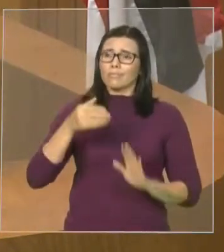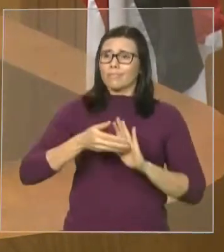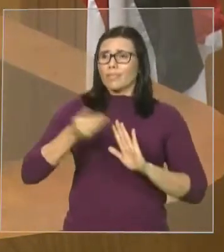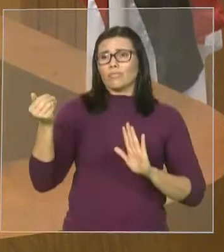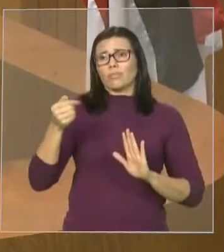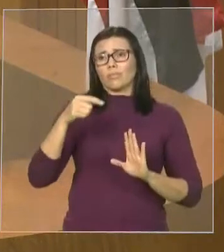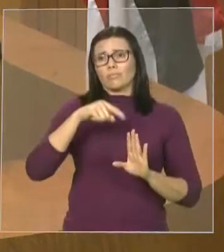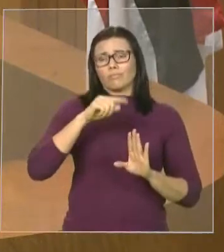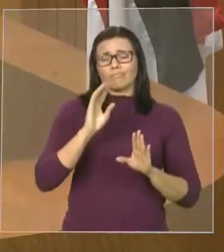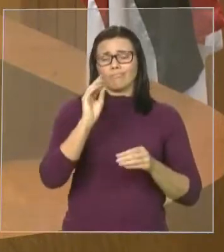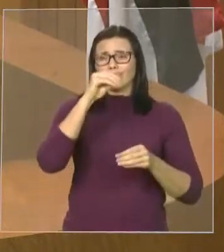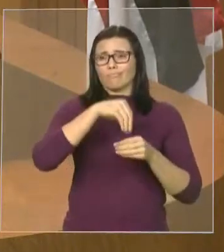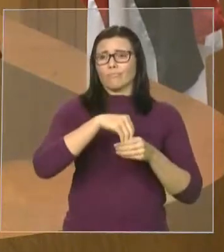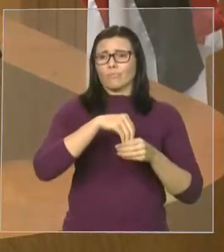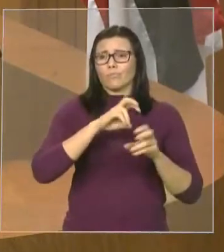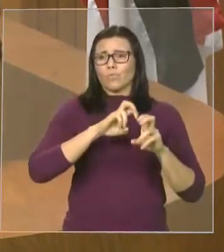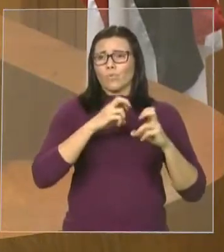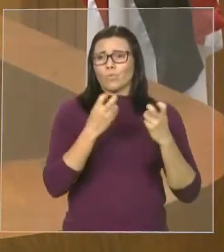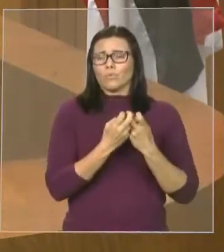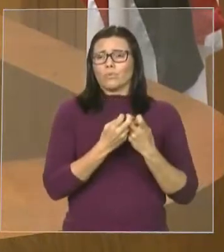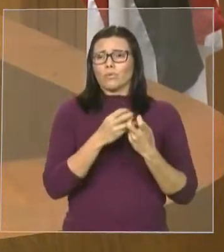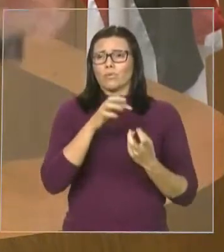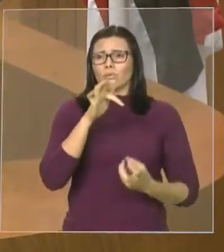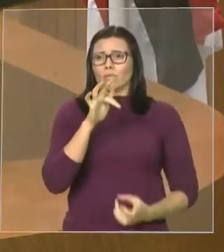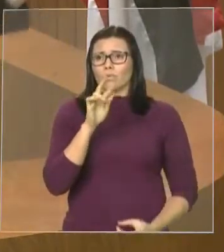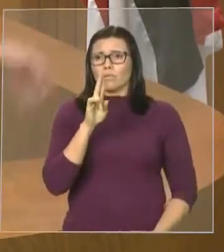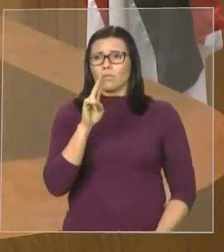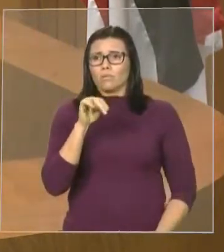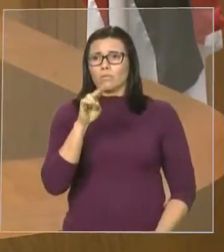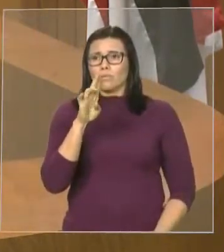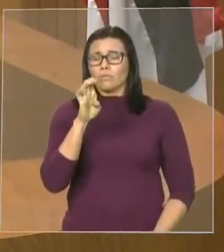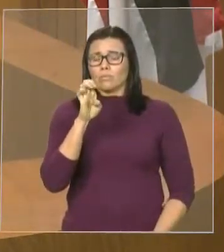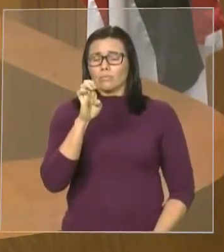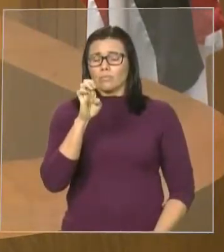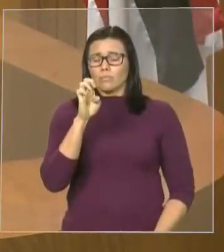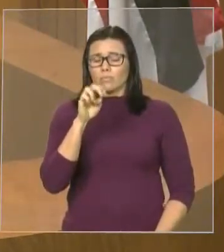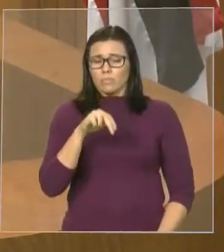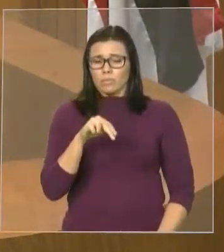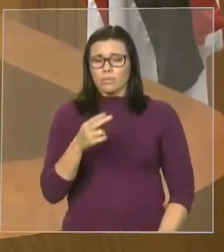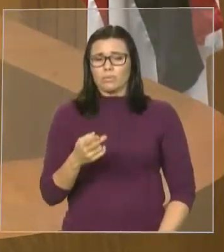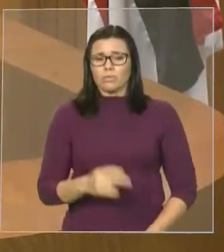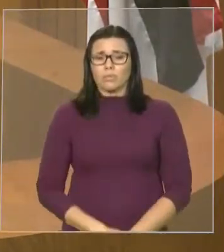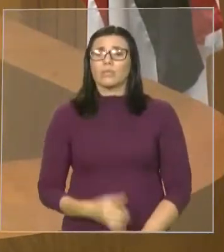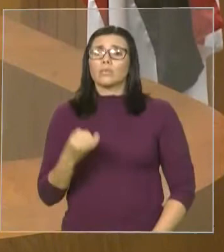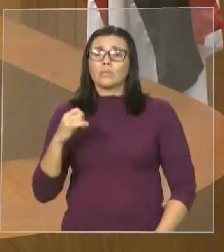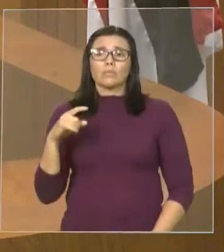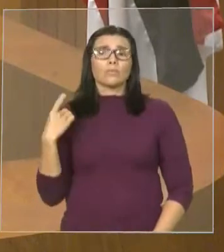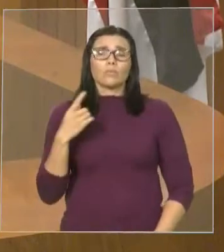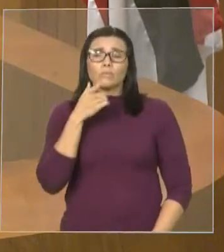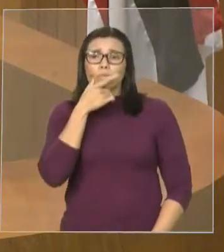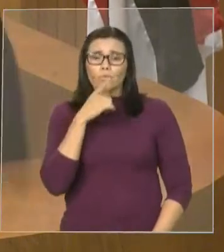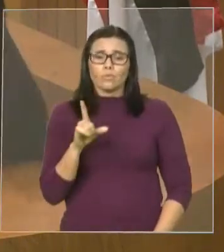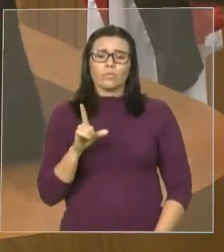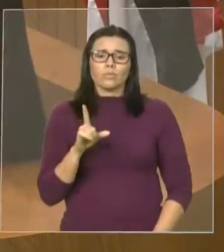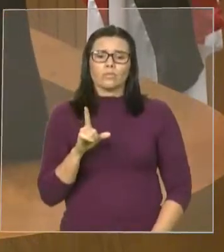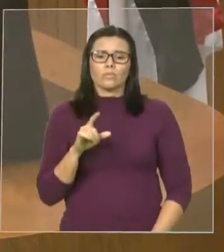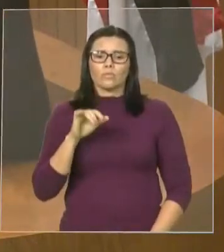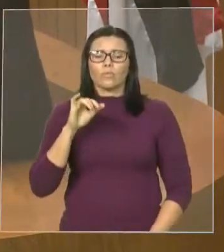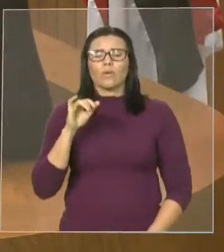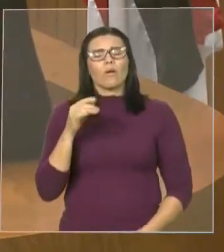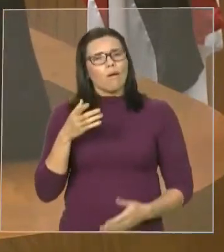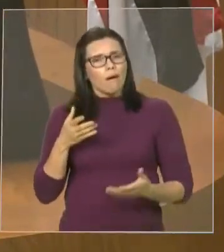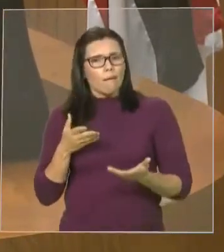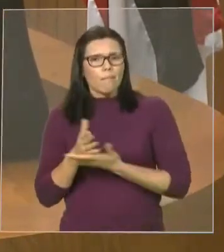Está sendo retirada. Se houve uma vitória em relação ao IPREV, o governo deu com uma mão e tirou com a outra